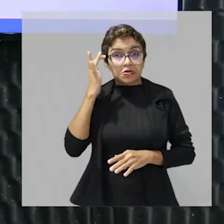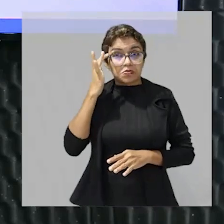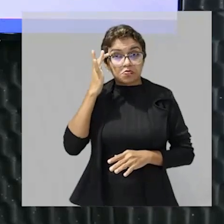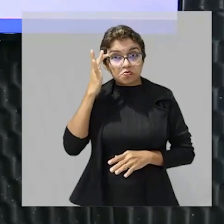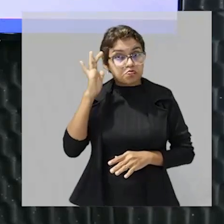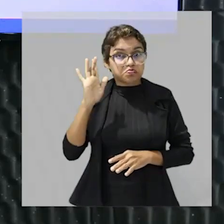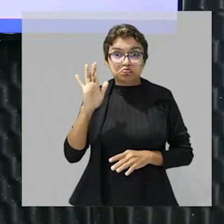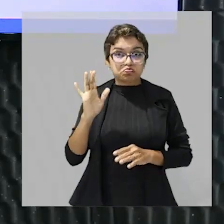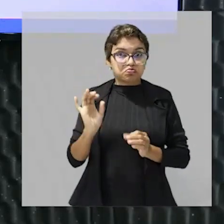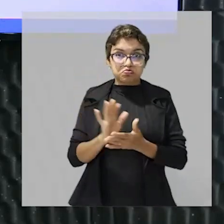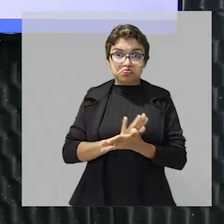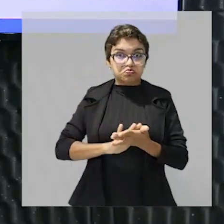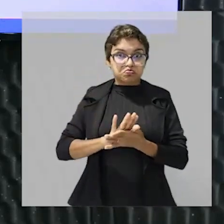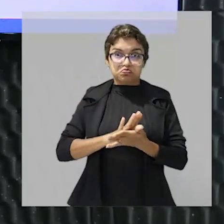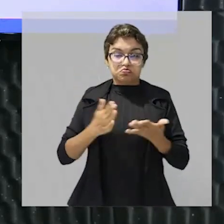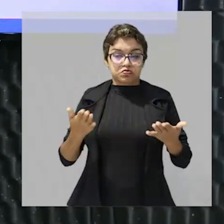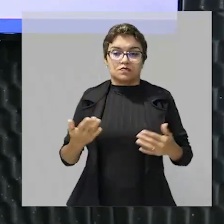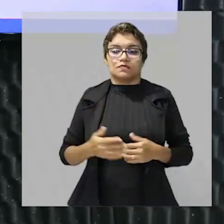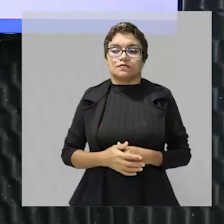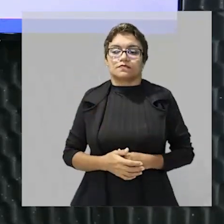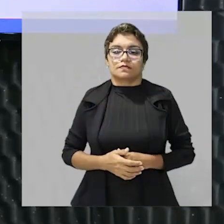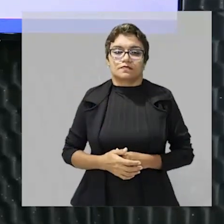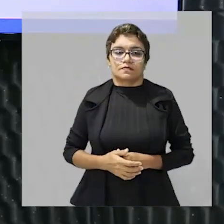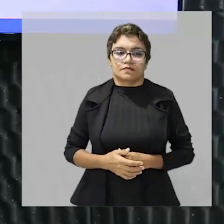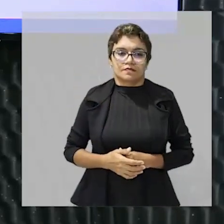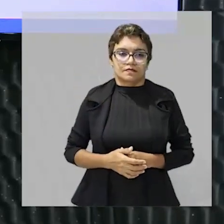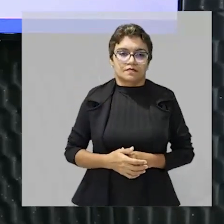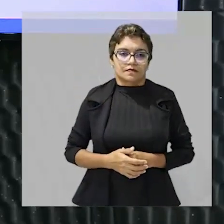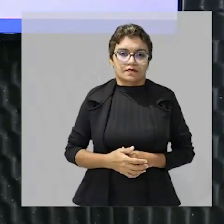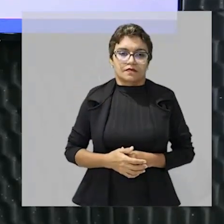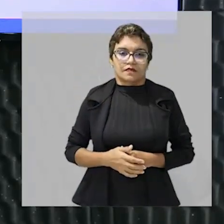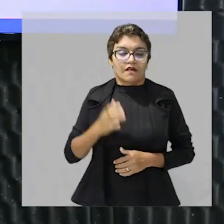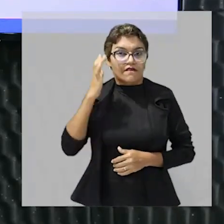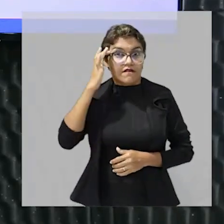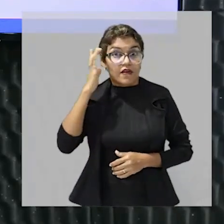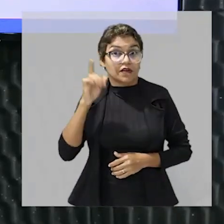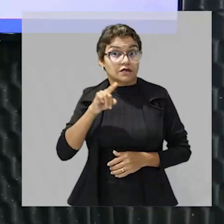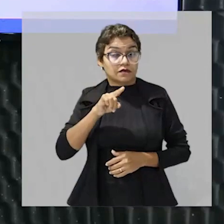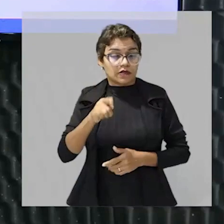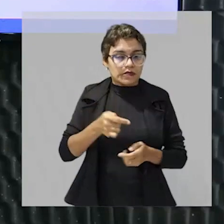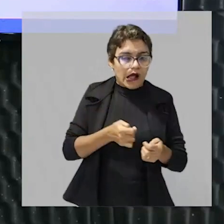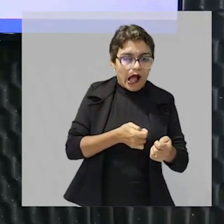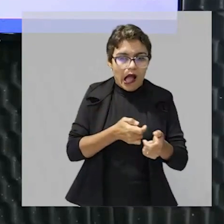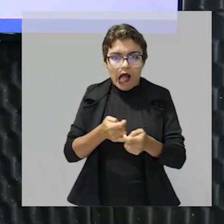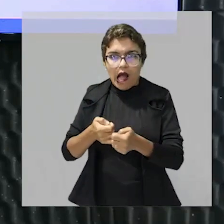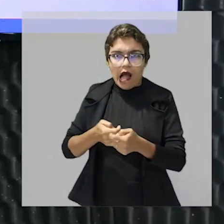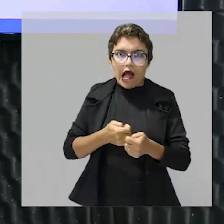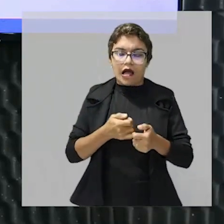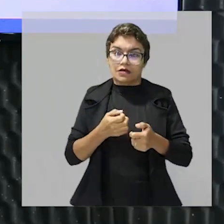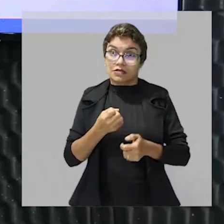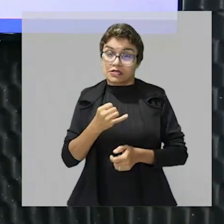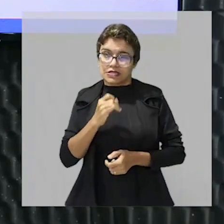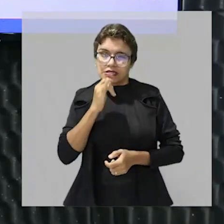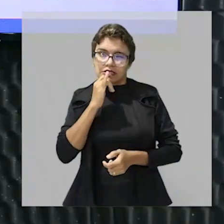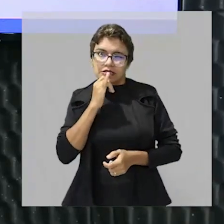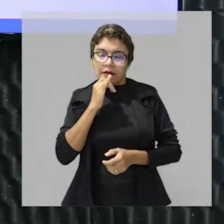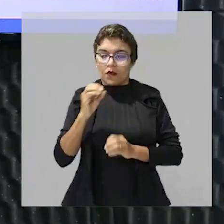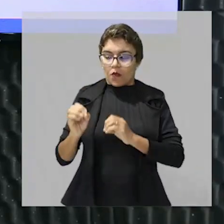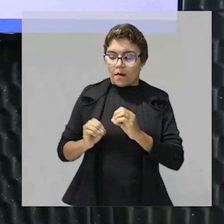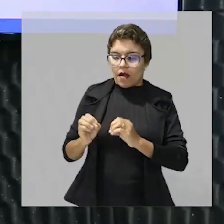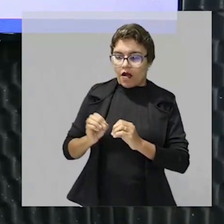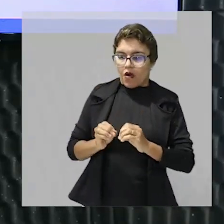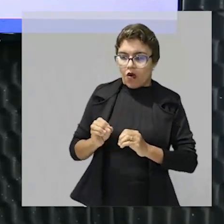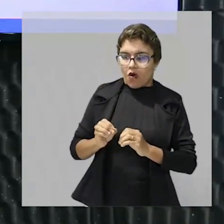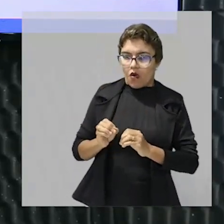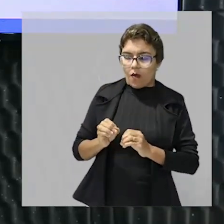noção. Ou se encontrasse em outros caminhos de divulgação. É muito fácil você enganar uma pessoa se você coloca uma obra da qual